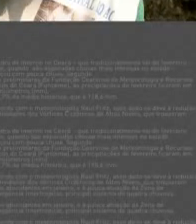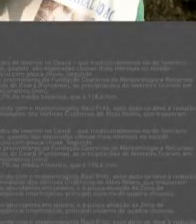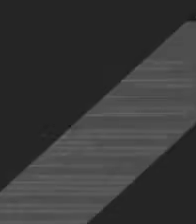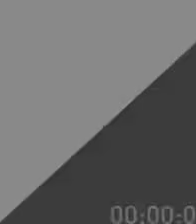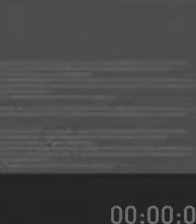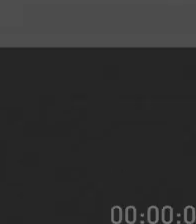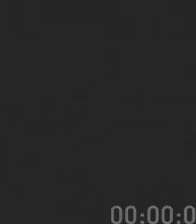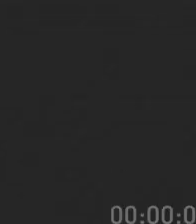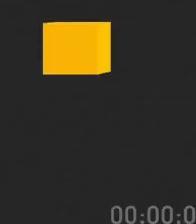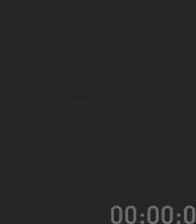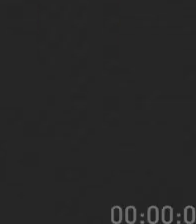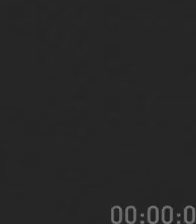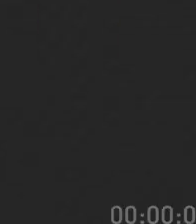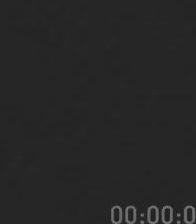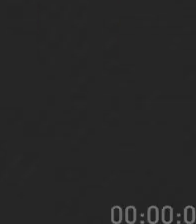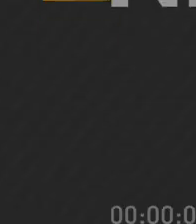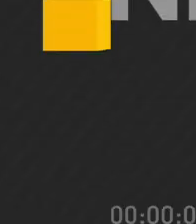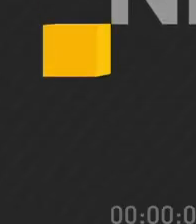ae